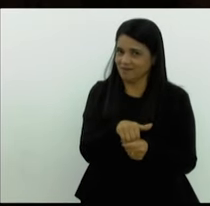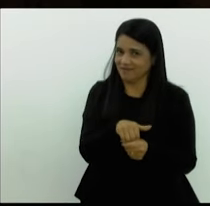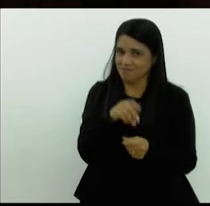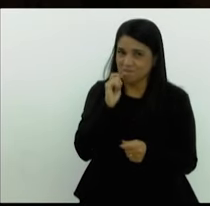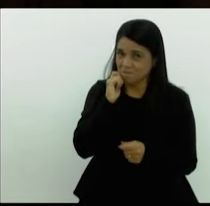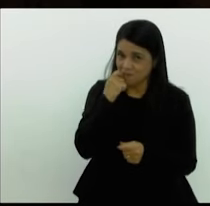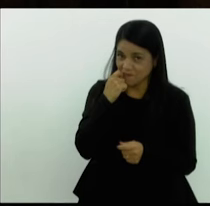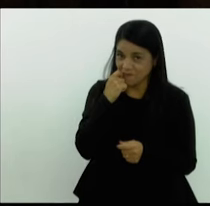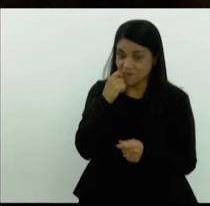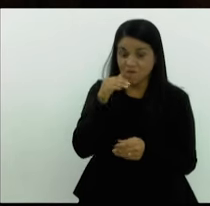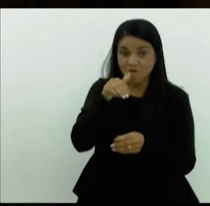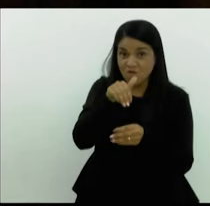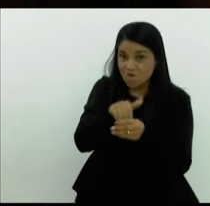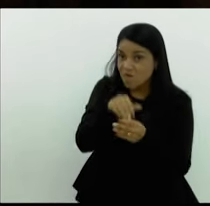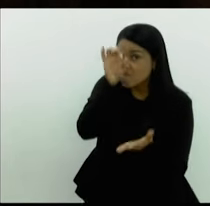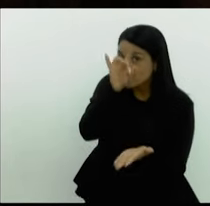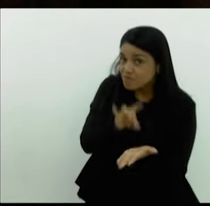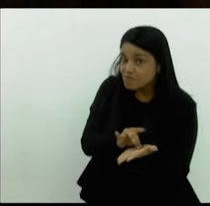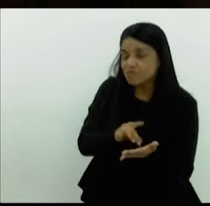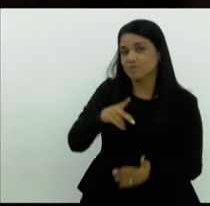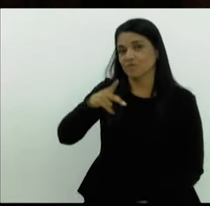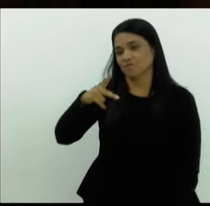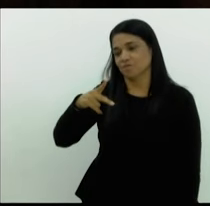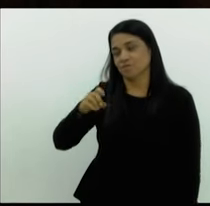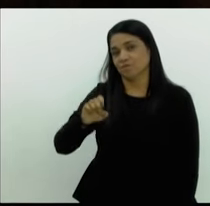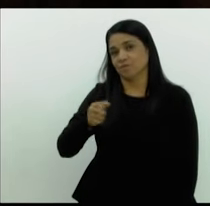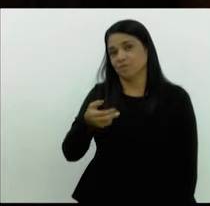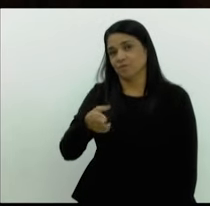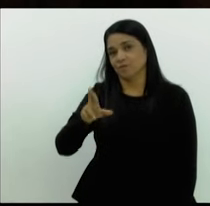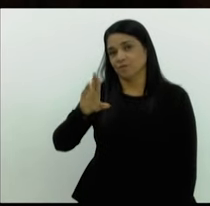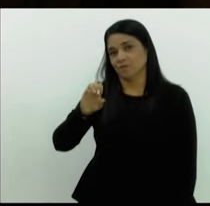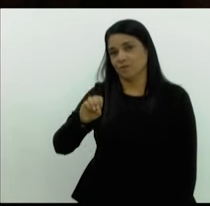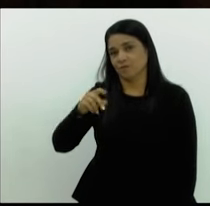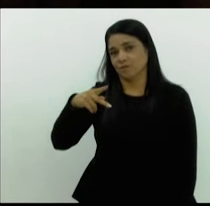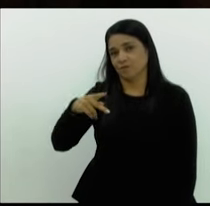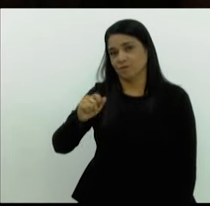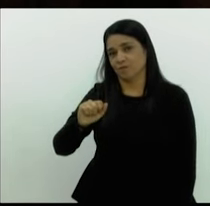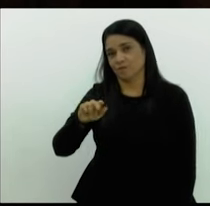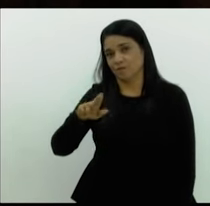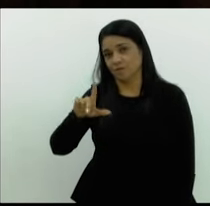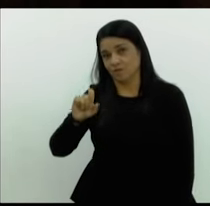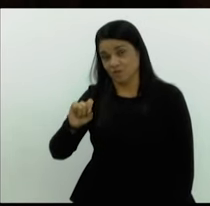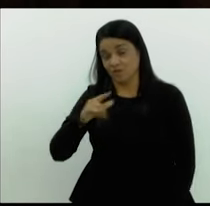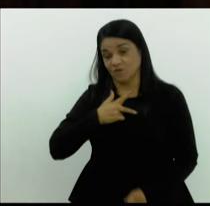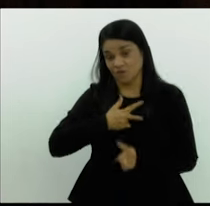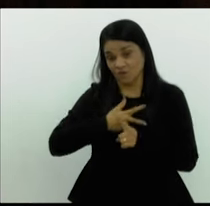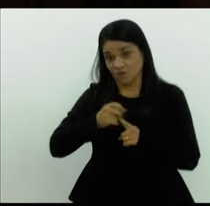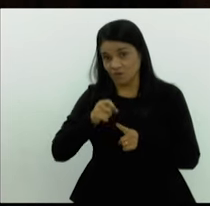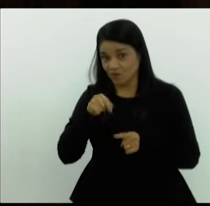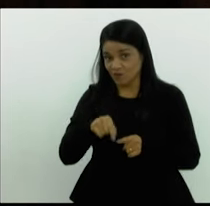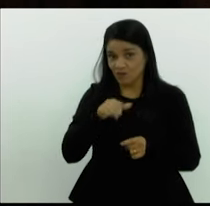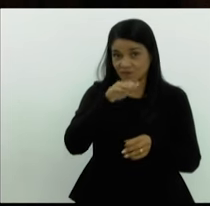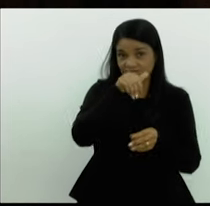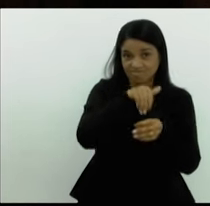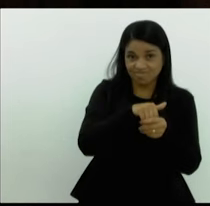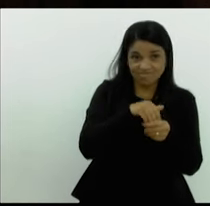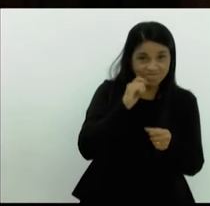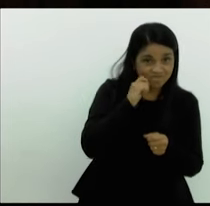votando em Pedro Paulo, que, numa eventual vitória de Eduardo Paes,